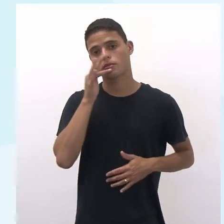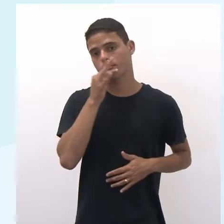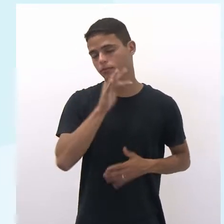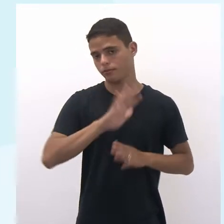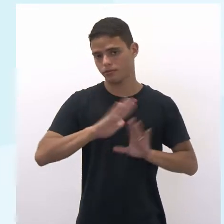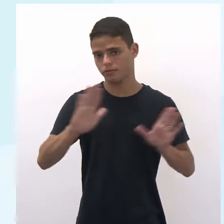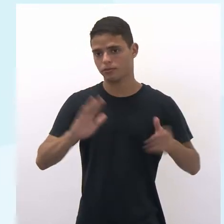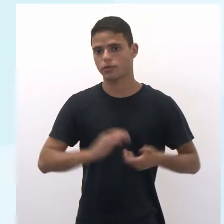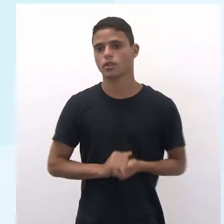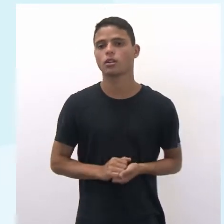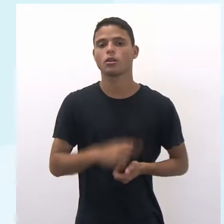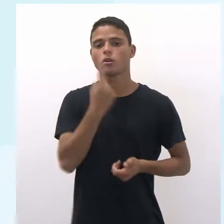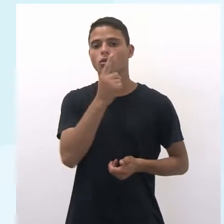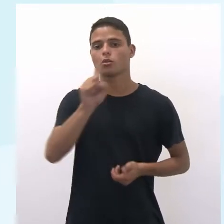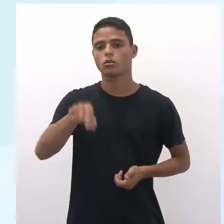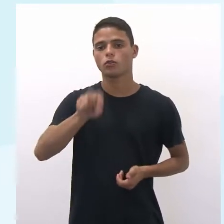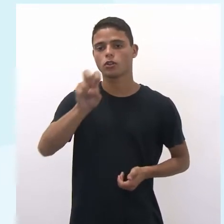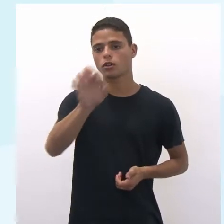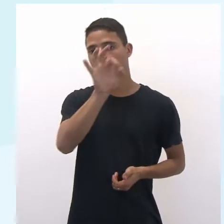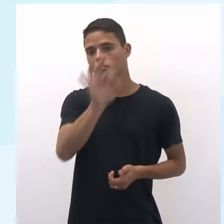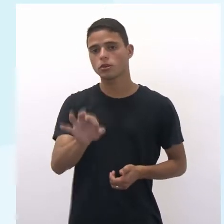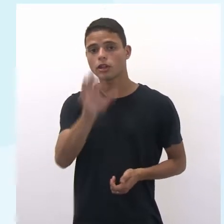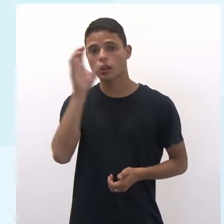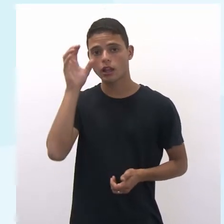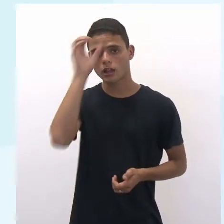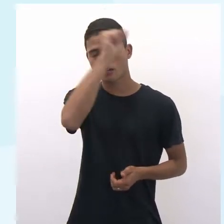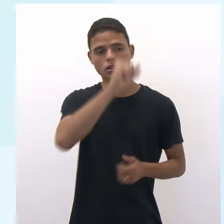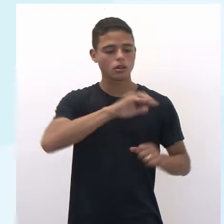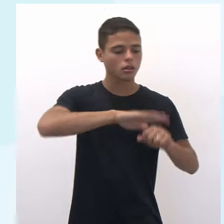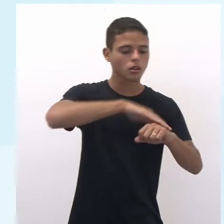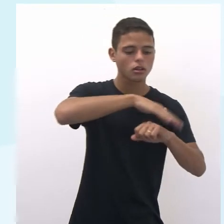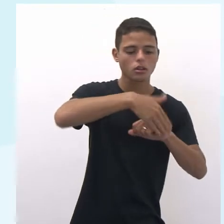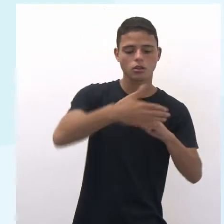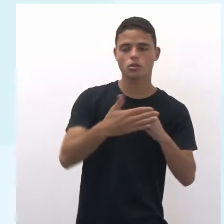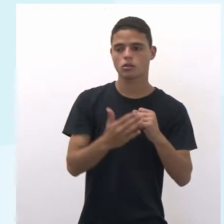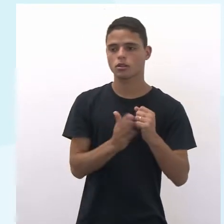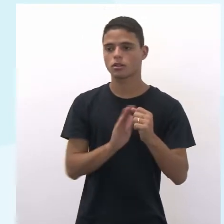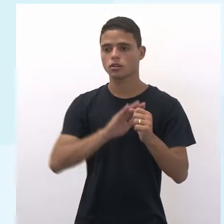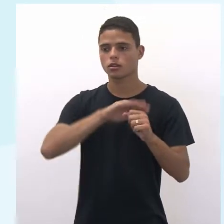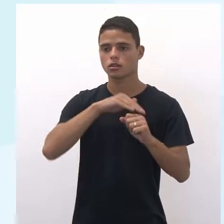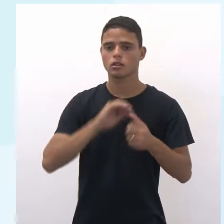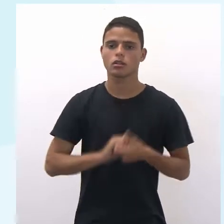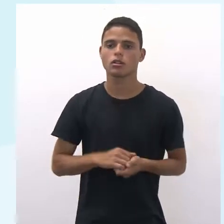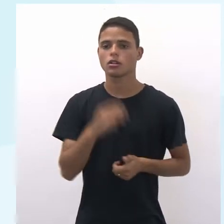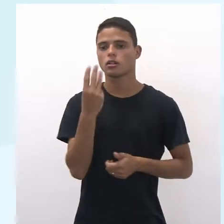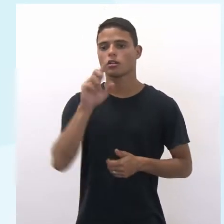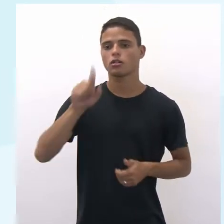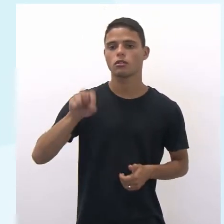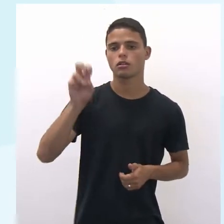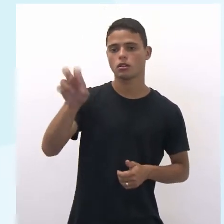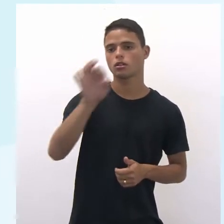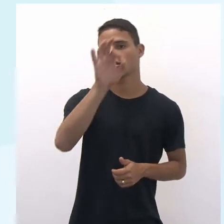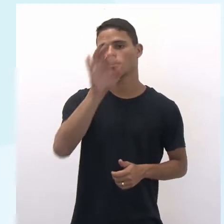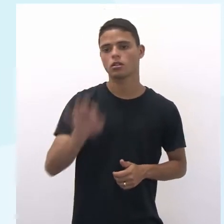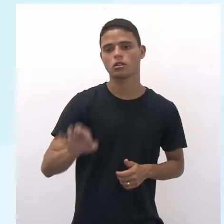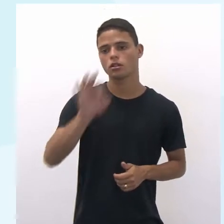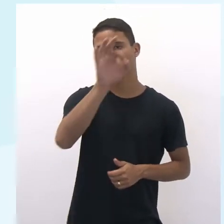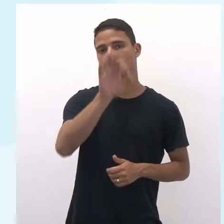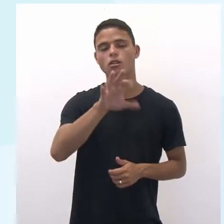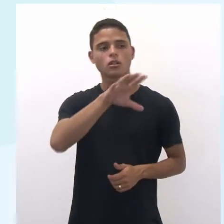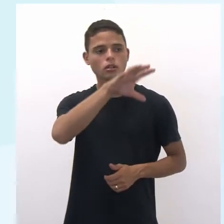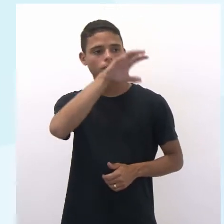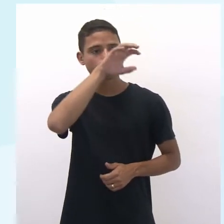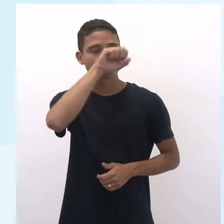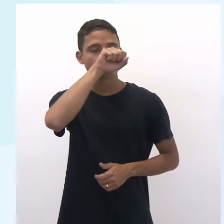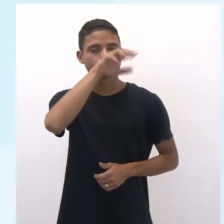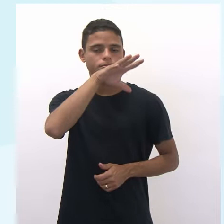1,5% aprendem por meio do tato, né? Do toque. 3,5% aprendem por meio do olfato.